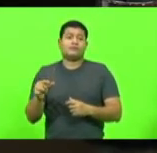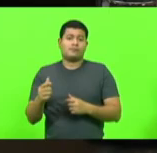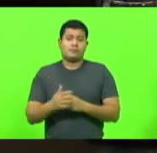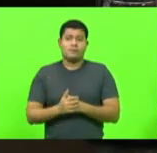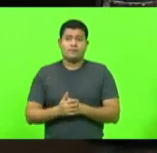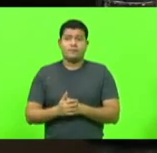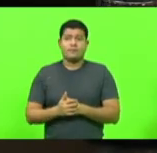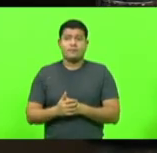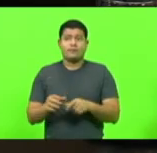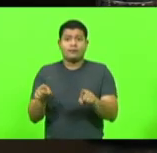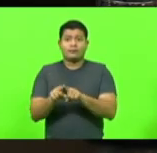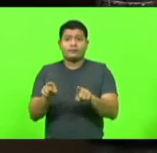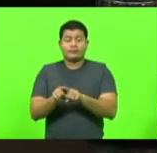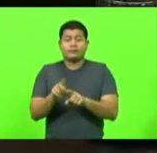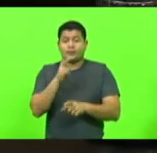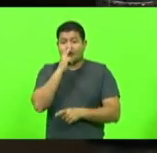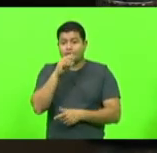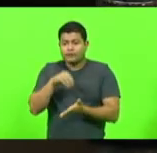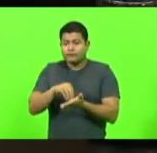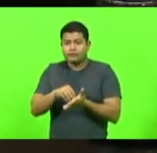uma falta de incentivo.